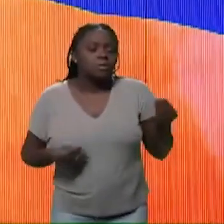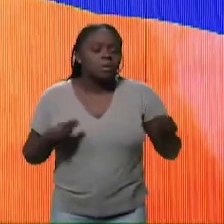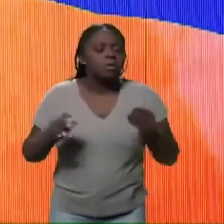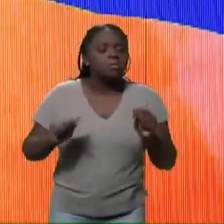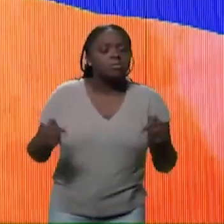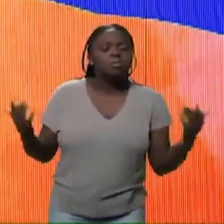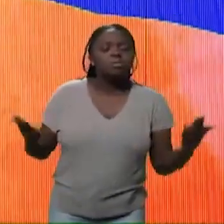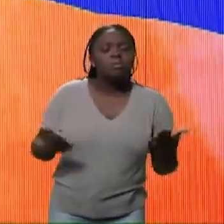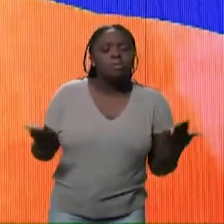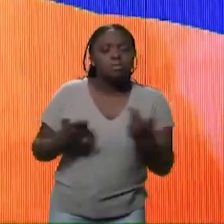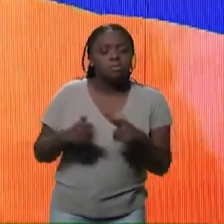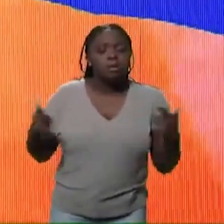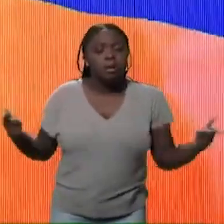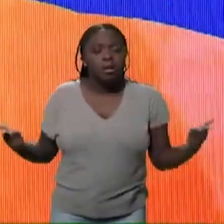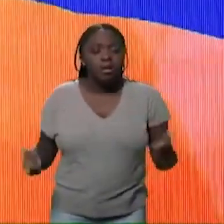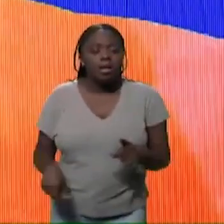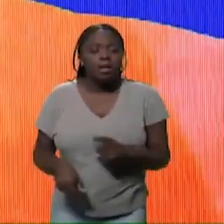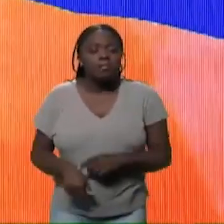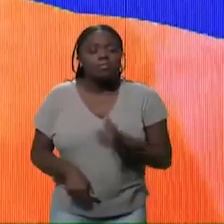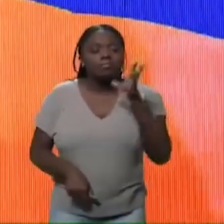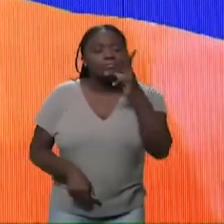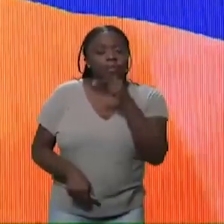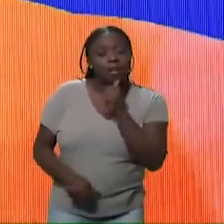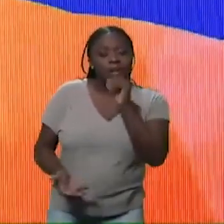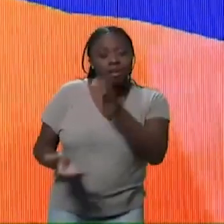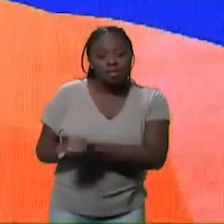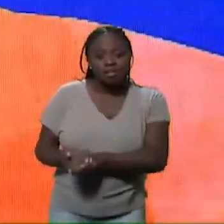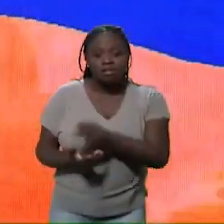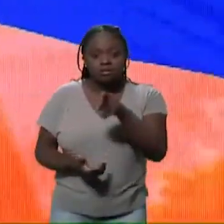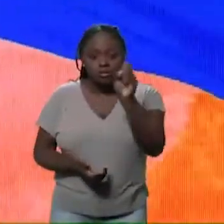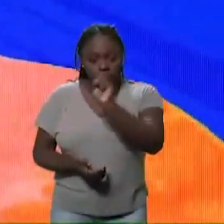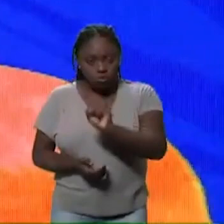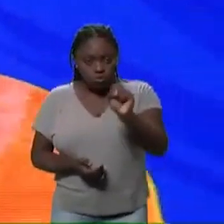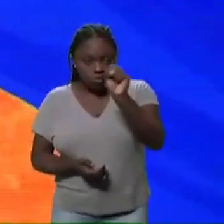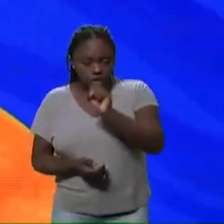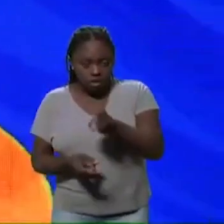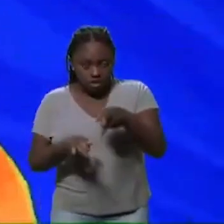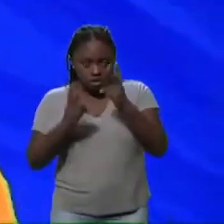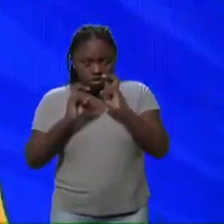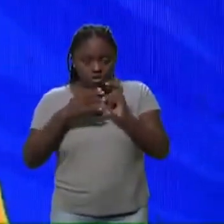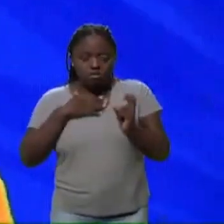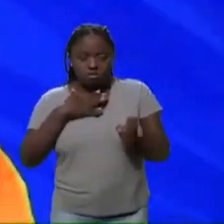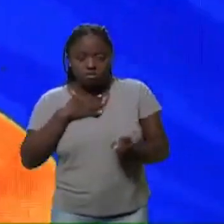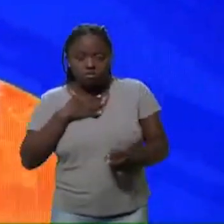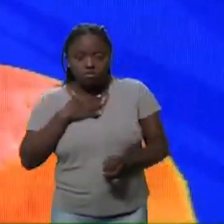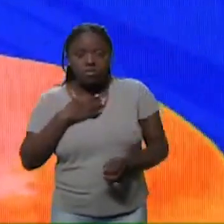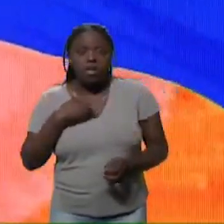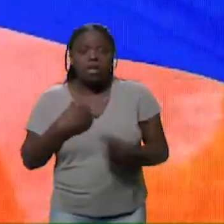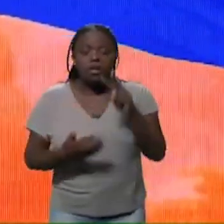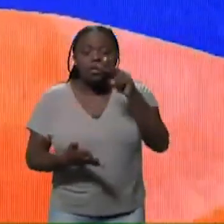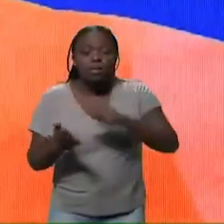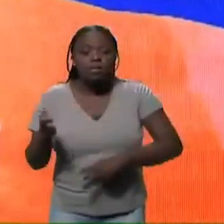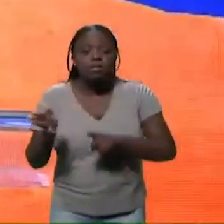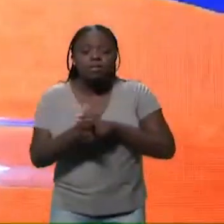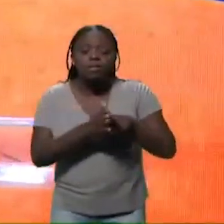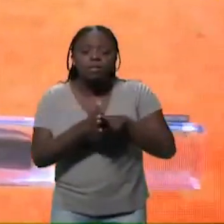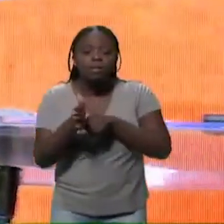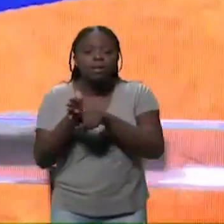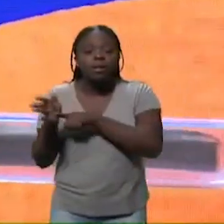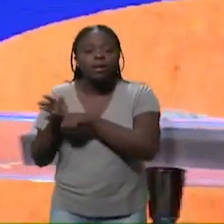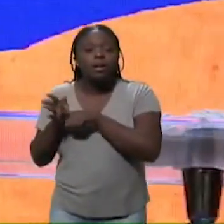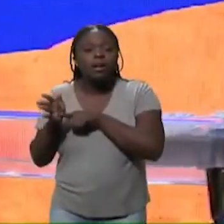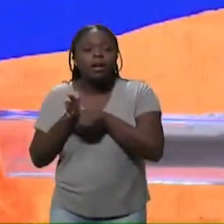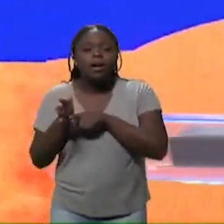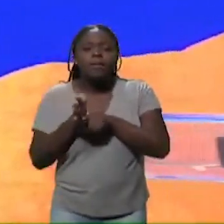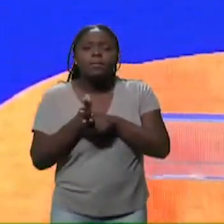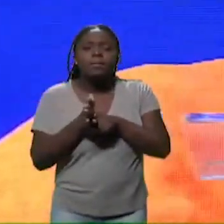agora. Falta muito tempo para eu casar. Solteiro, você que está me ouvindo aí, eu li essa pesquisa numa